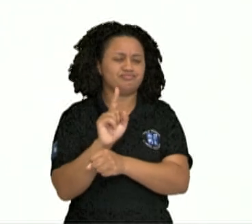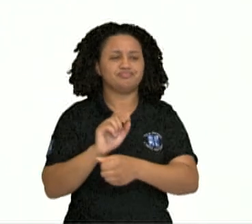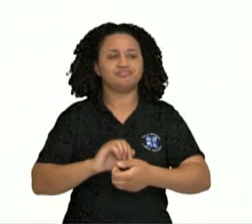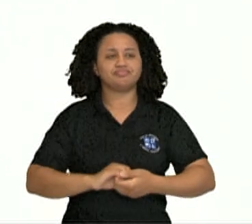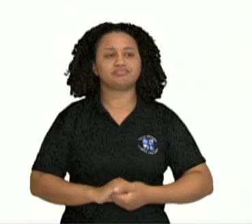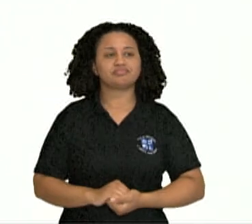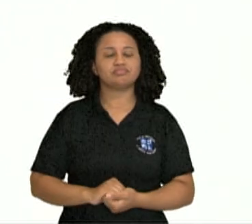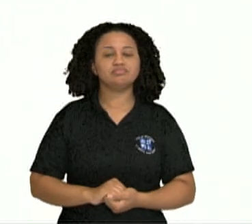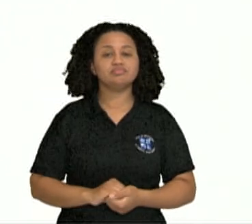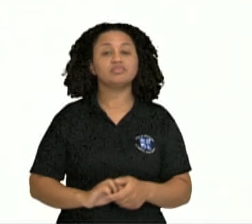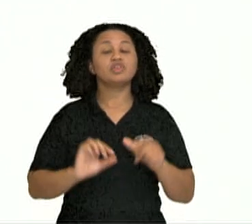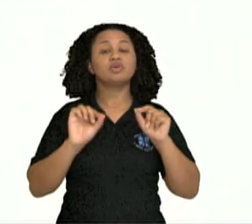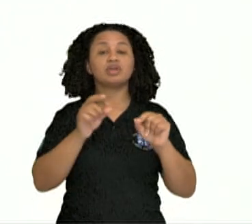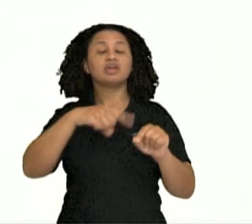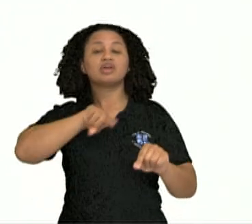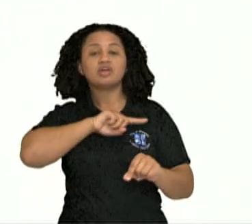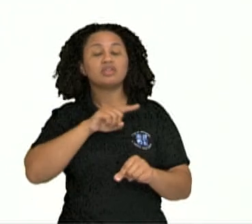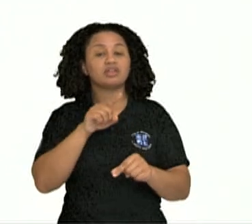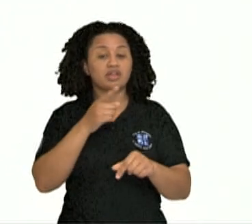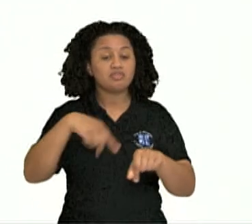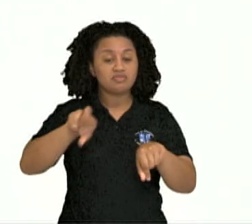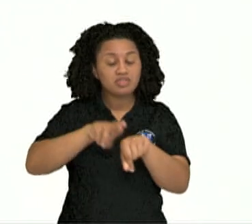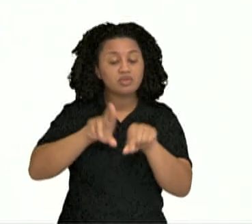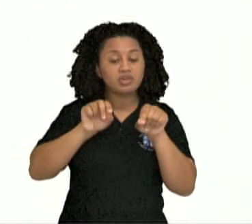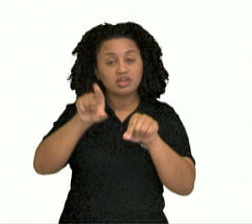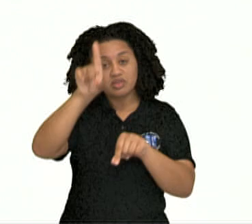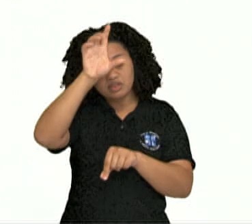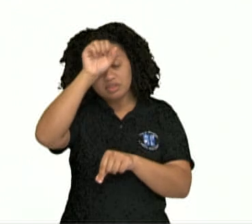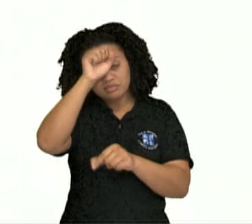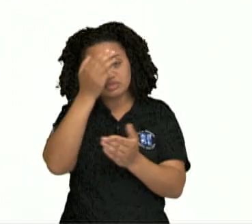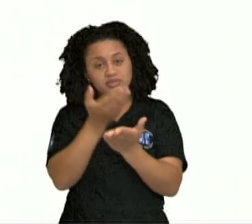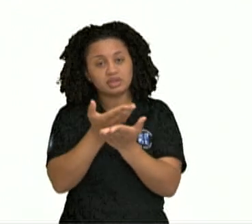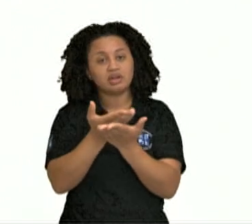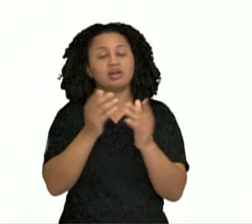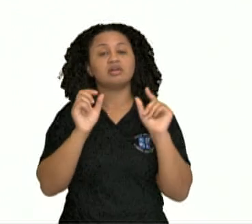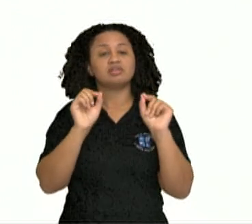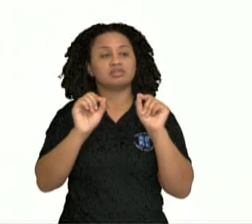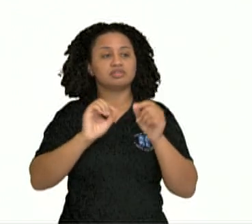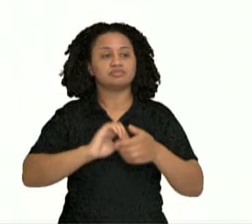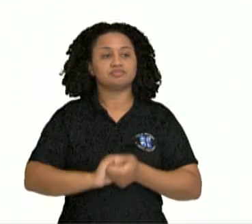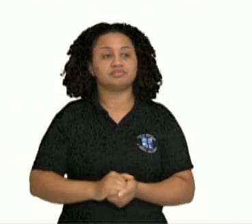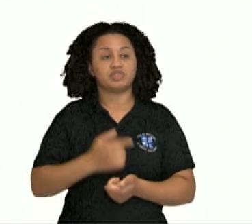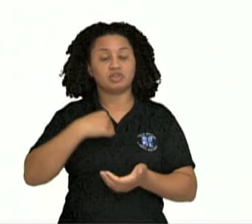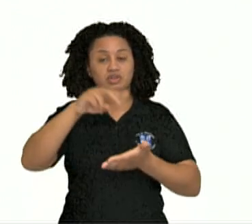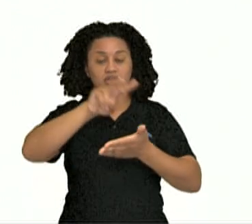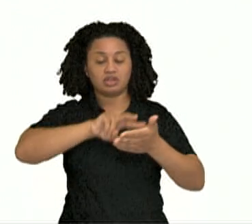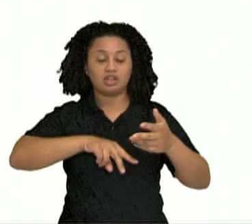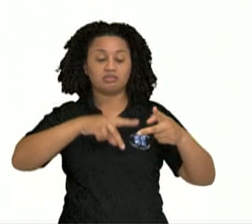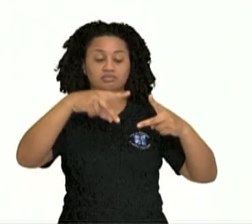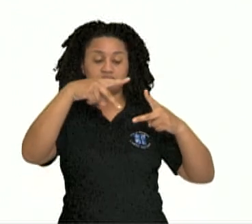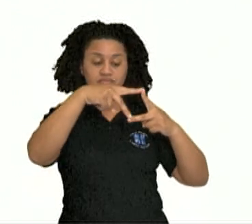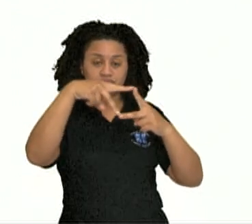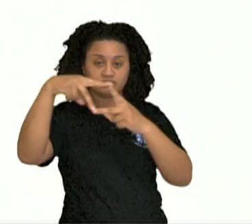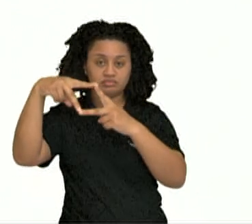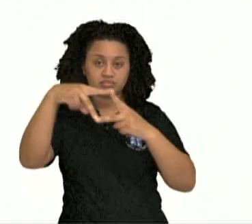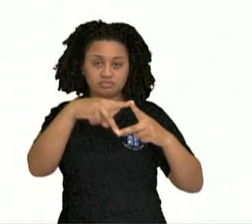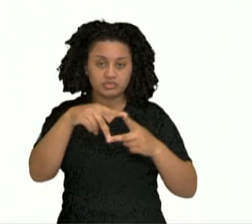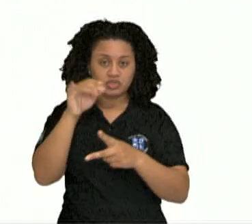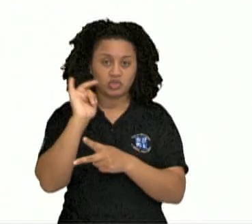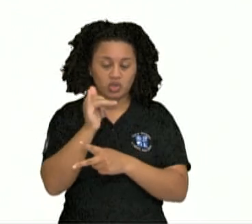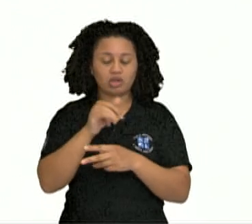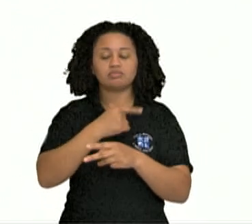Bien? Que aprendemos em la clase de hoje? Leemos una HQ y una prescripción